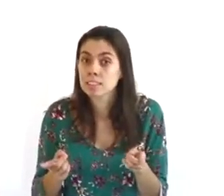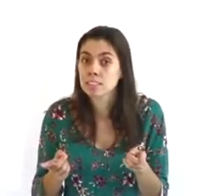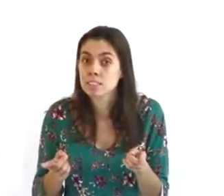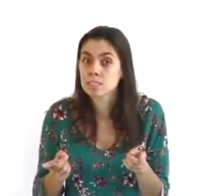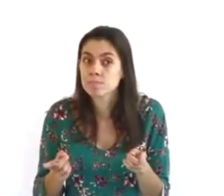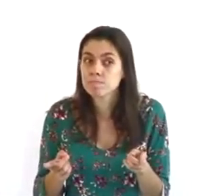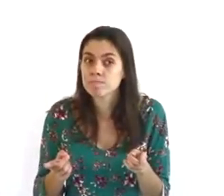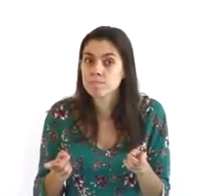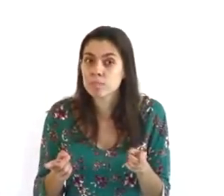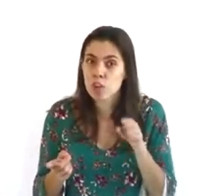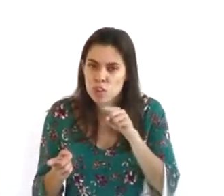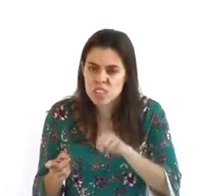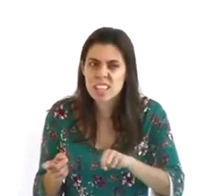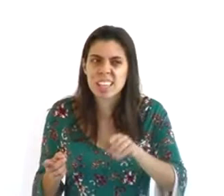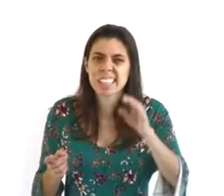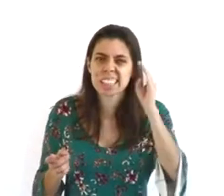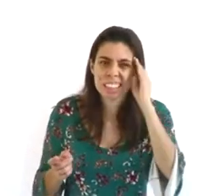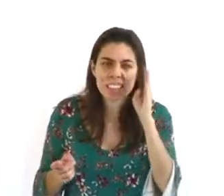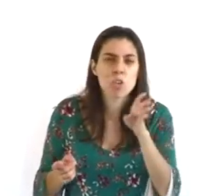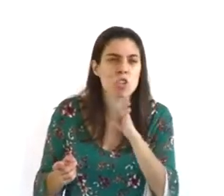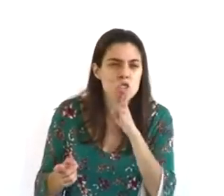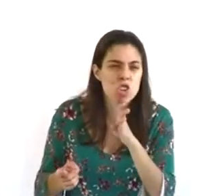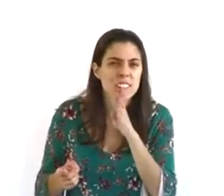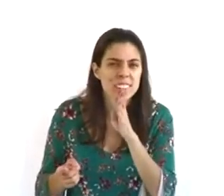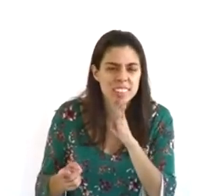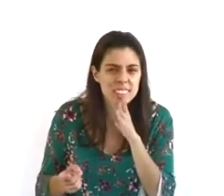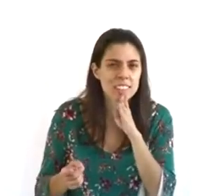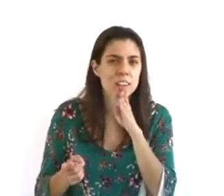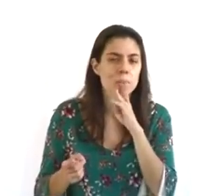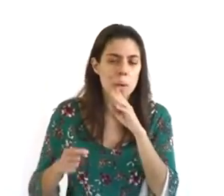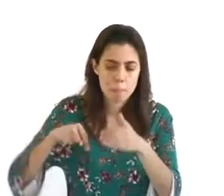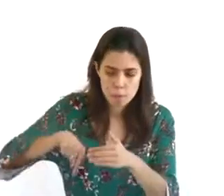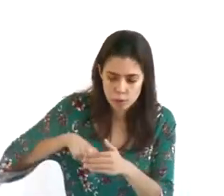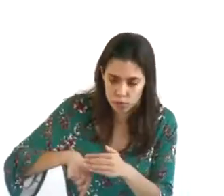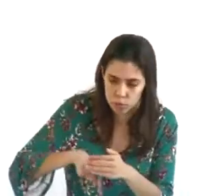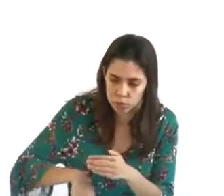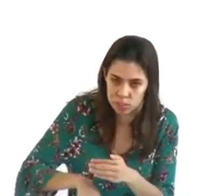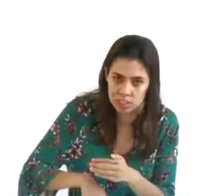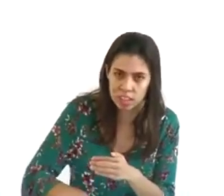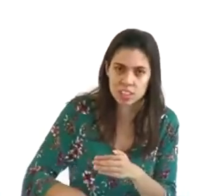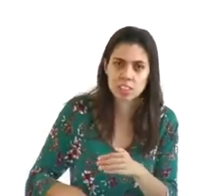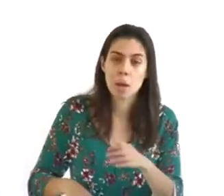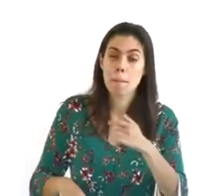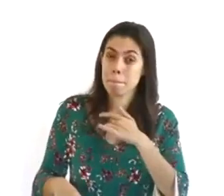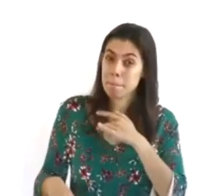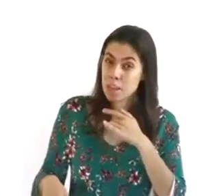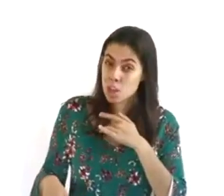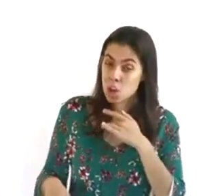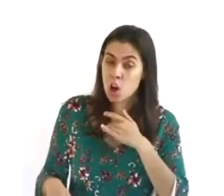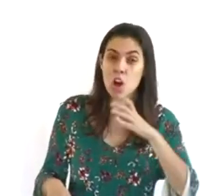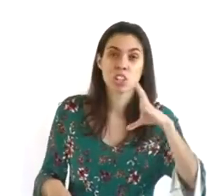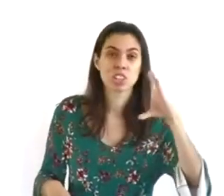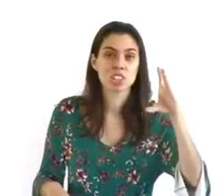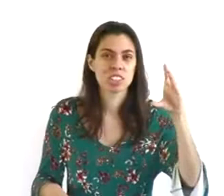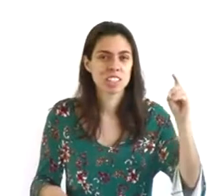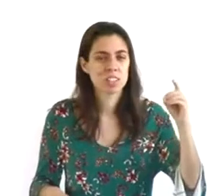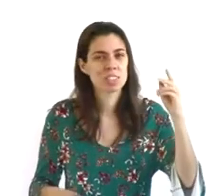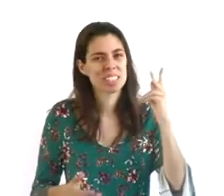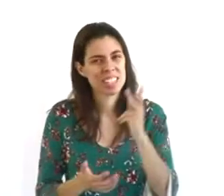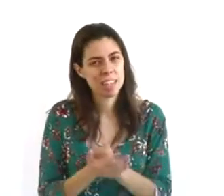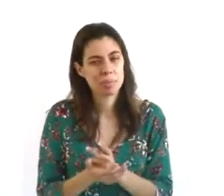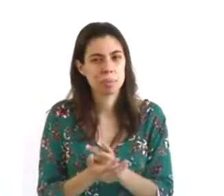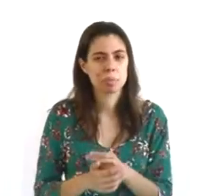Será que realmente nós temos ideia do que significa isto? Como as Lamentações está escrito: